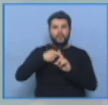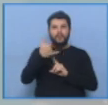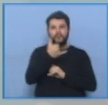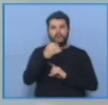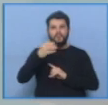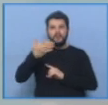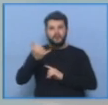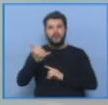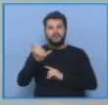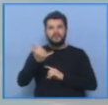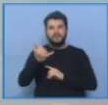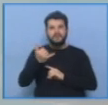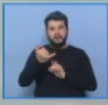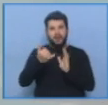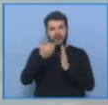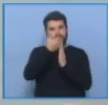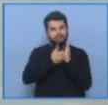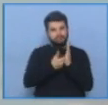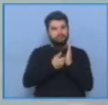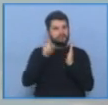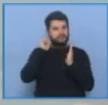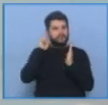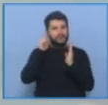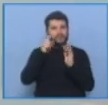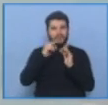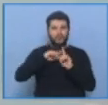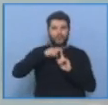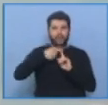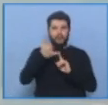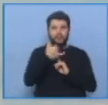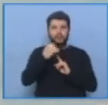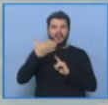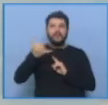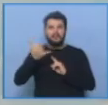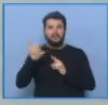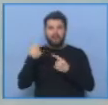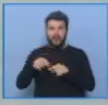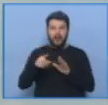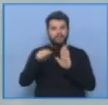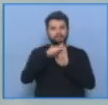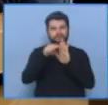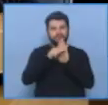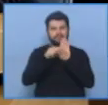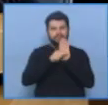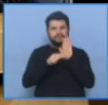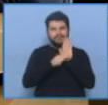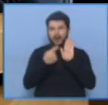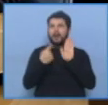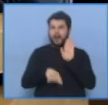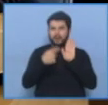e de facto, isto aqui acho que é um documento também fundamental, porque desde 2012 que há diretrizes muito específicas